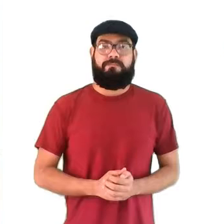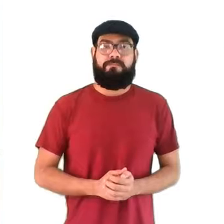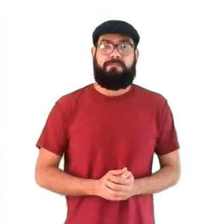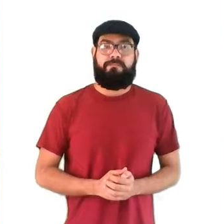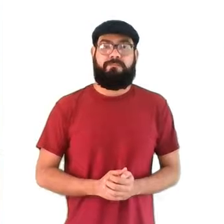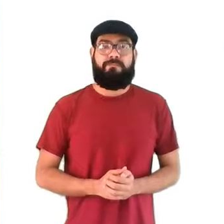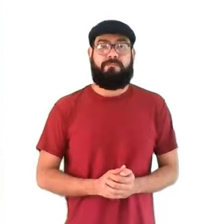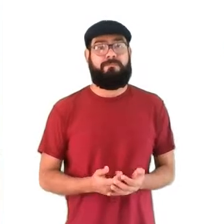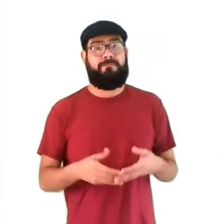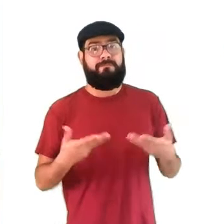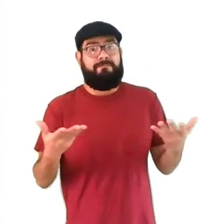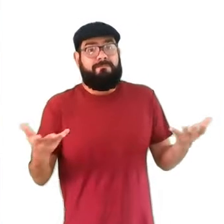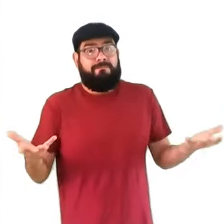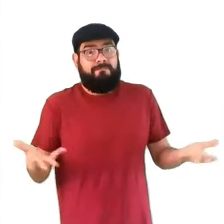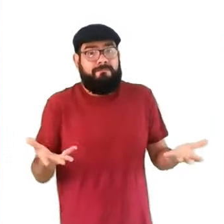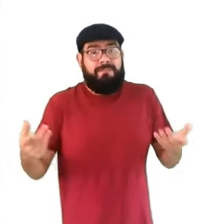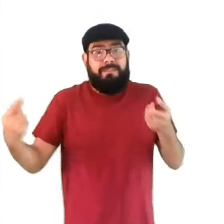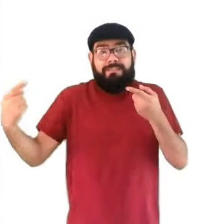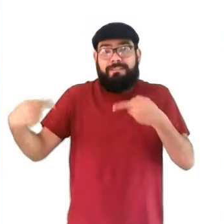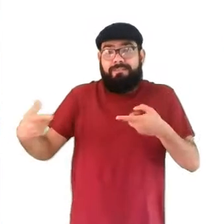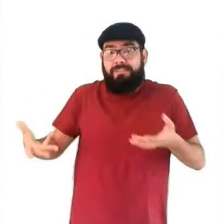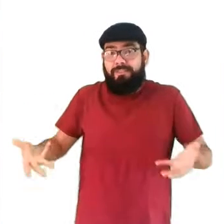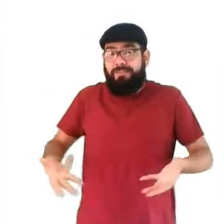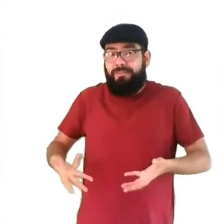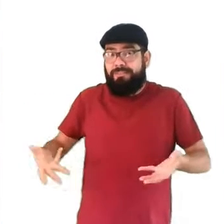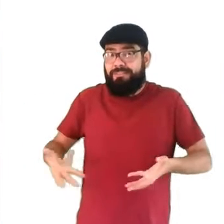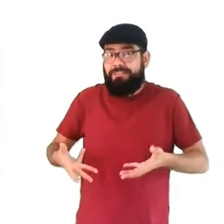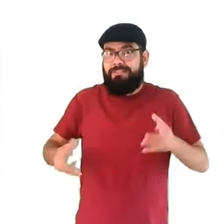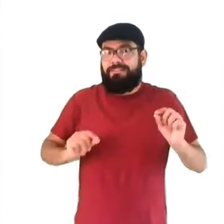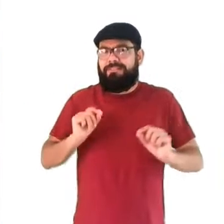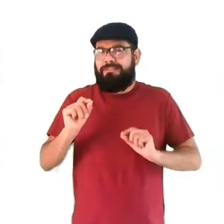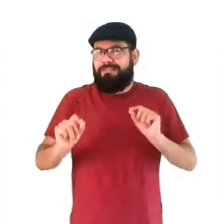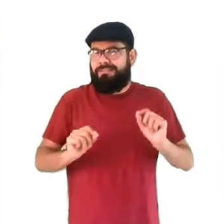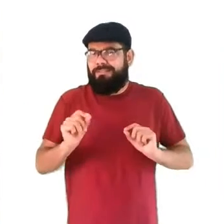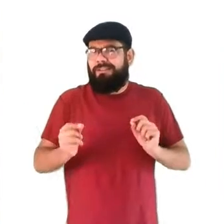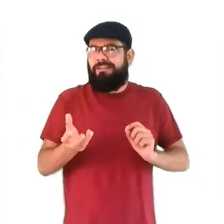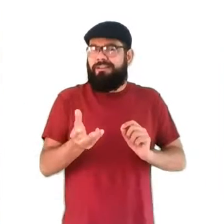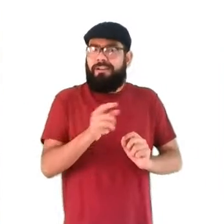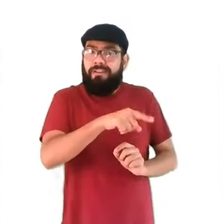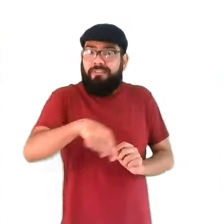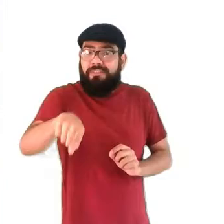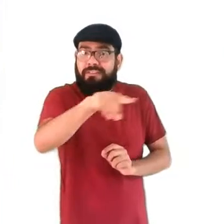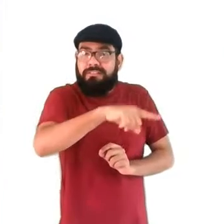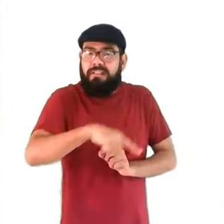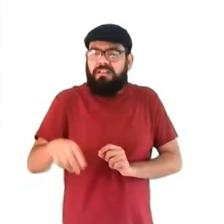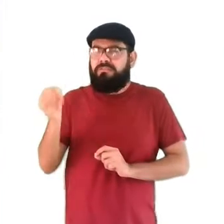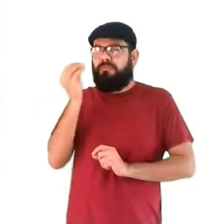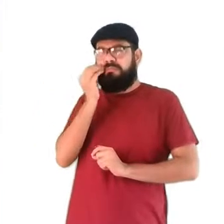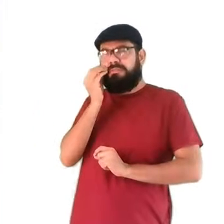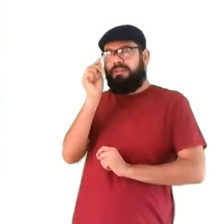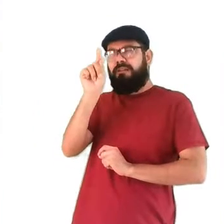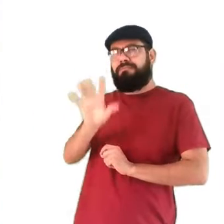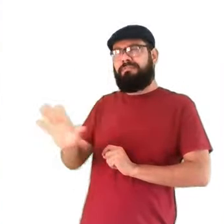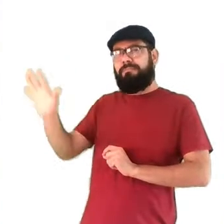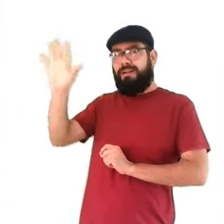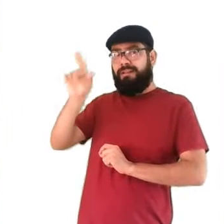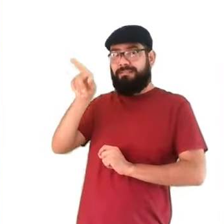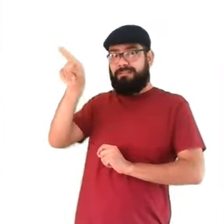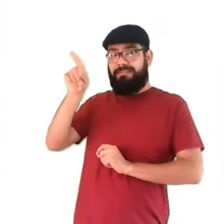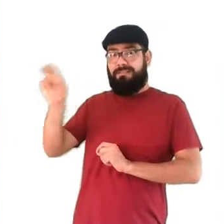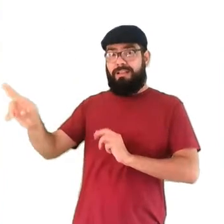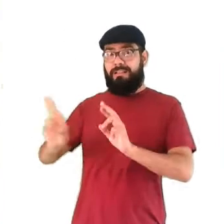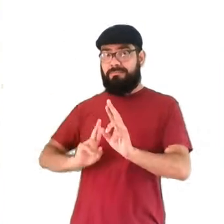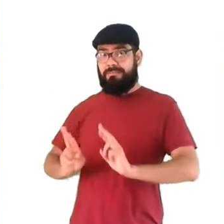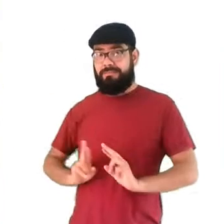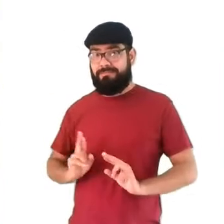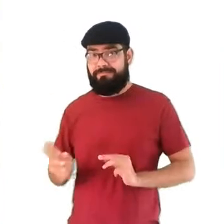Então, no desafio do dia de hoje, eu quero que vocês observem essas imagens e respondam.